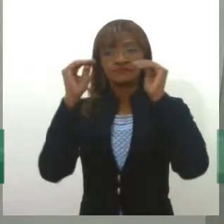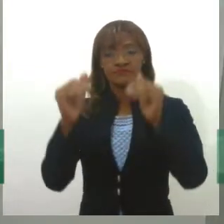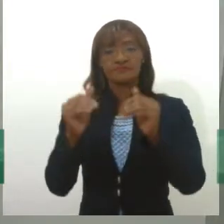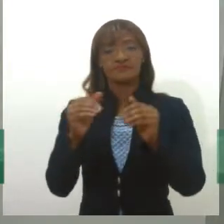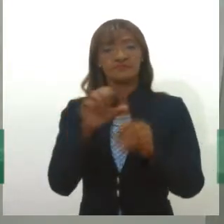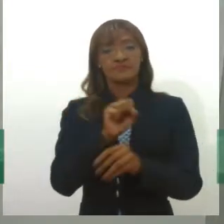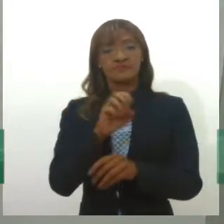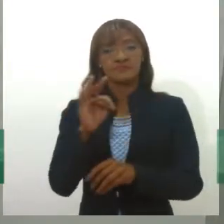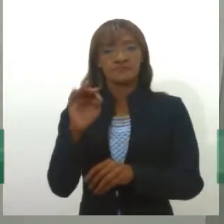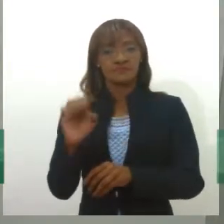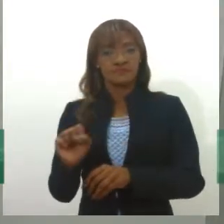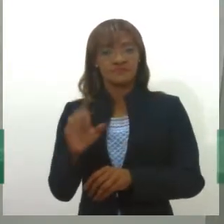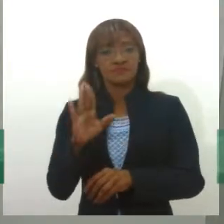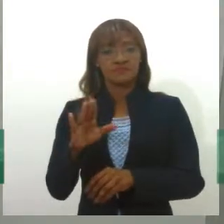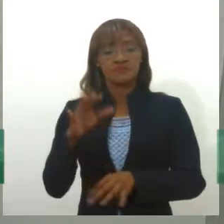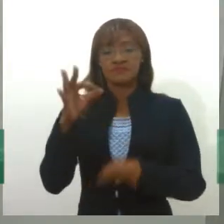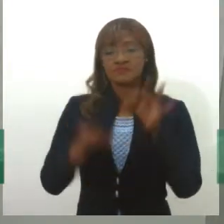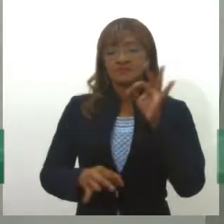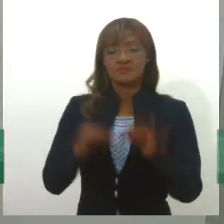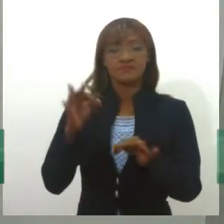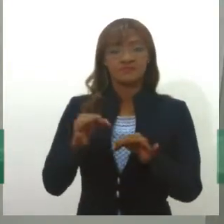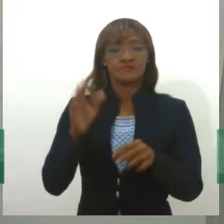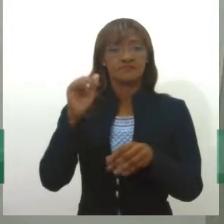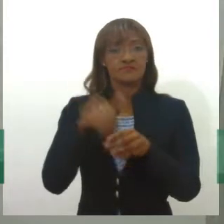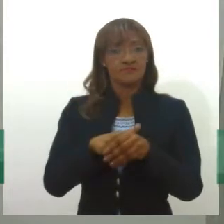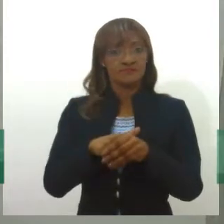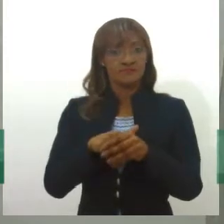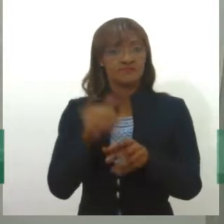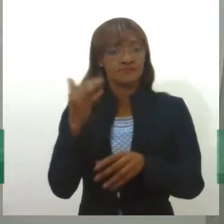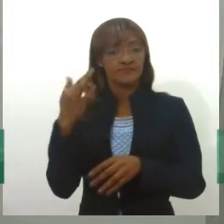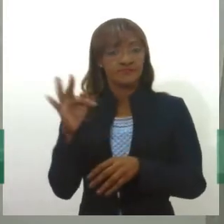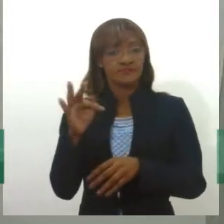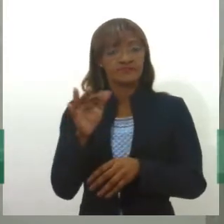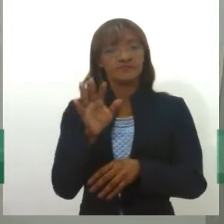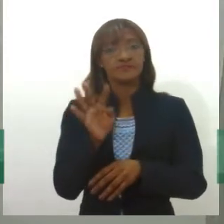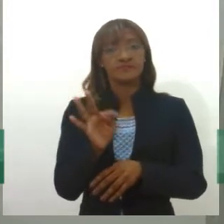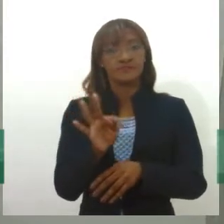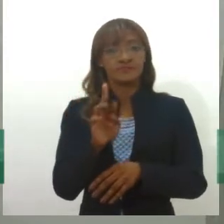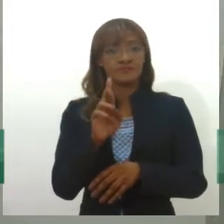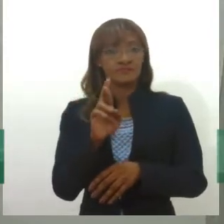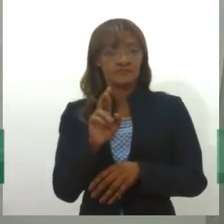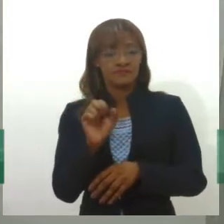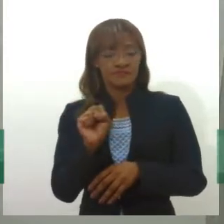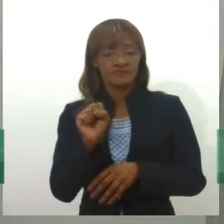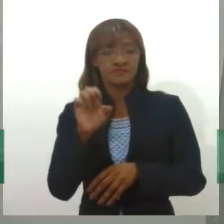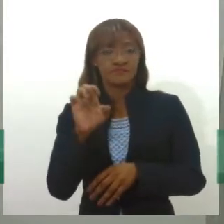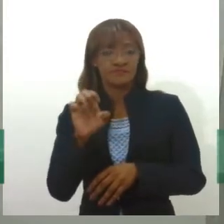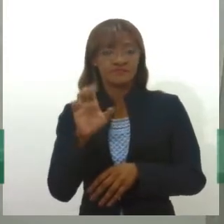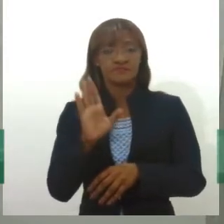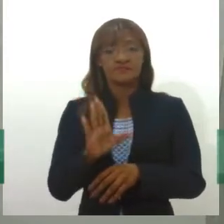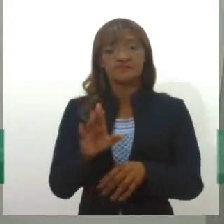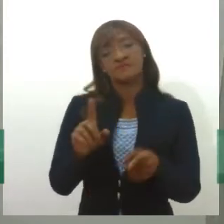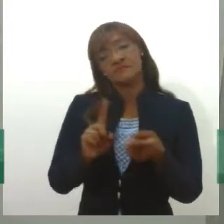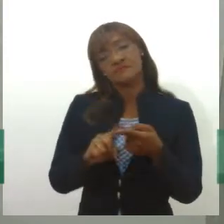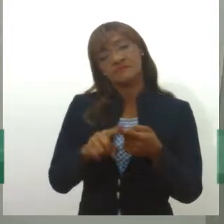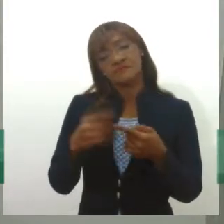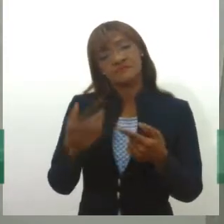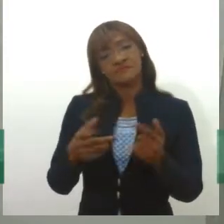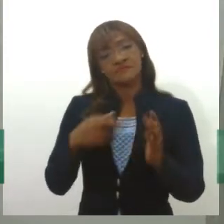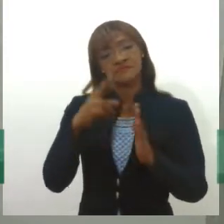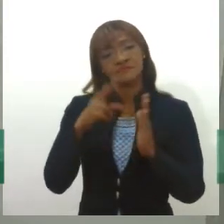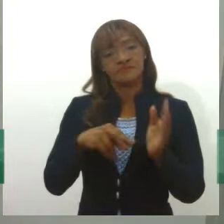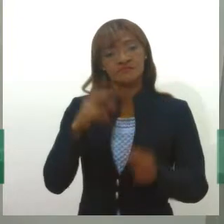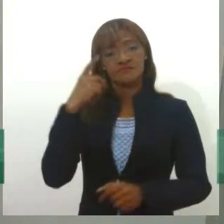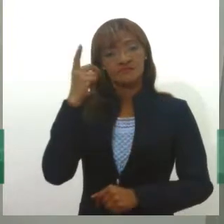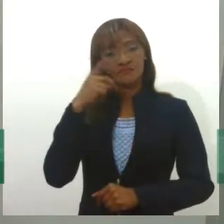do Tribunal Superior Eleitoral, TSE. Na comissão especial para análise da PEC, que teve relatoria da deputada